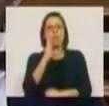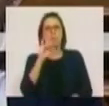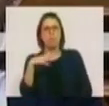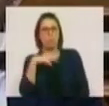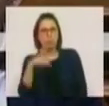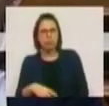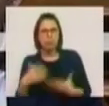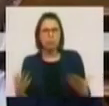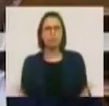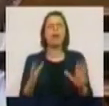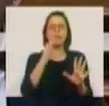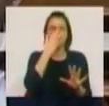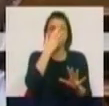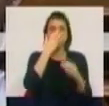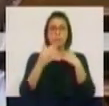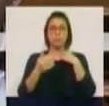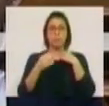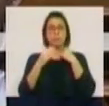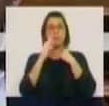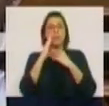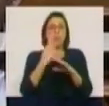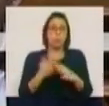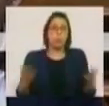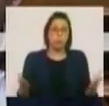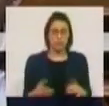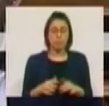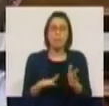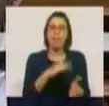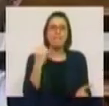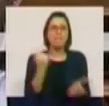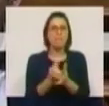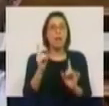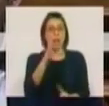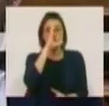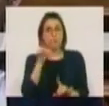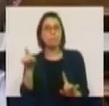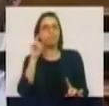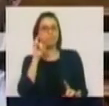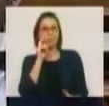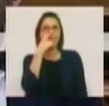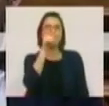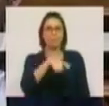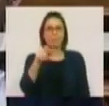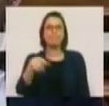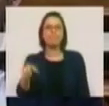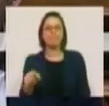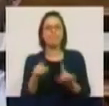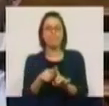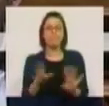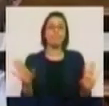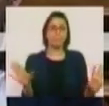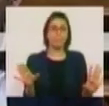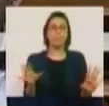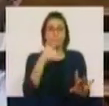de Portugal e, além disso, em última análise, cabe sempre ao Estado proteger os seus cidadãos, ainda para